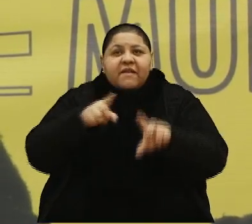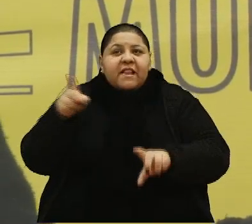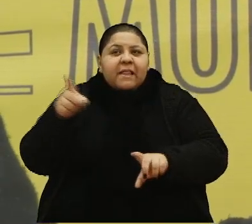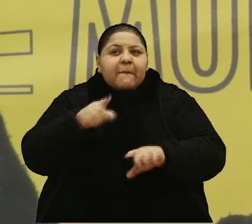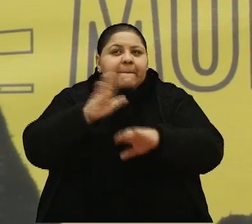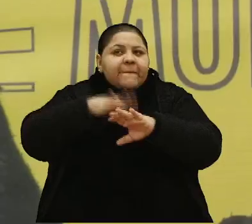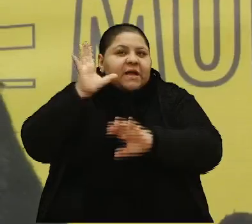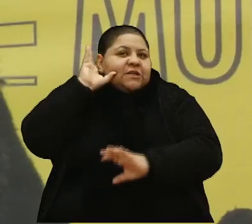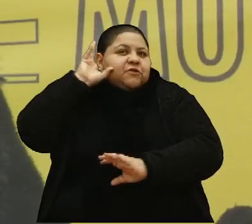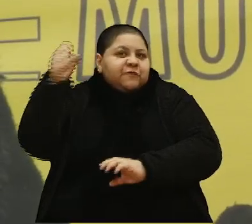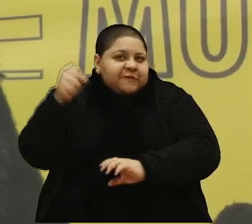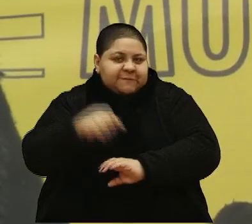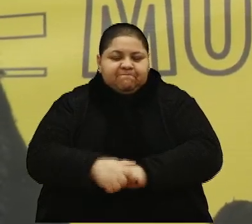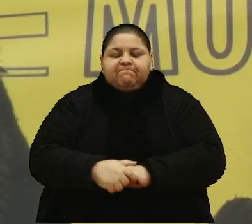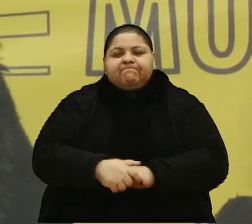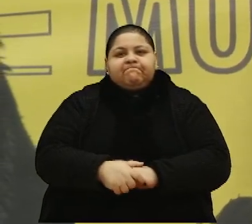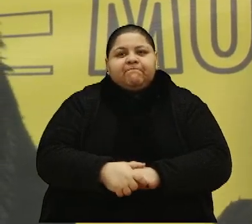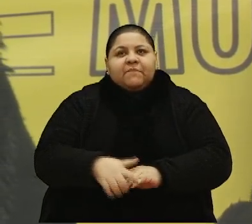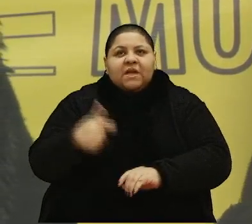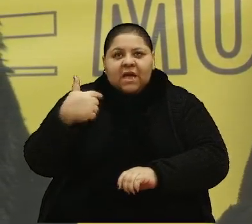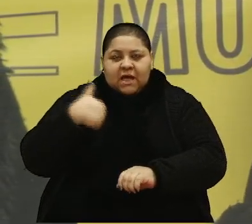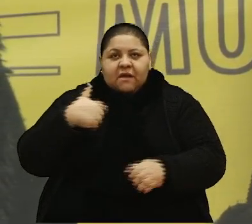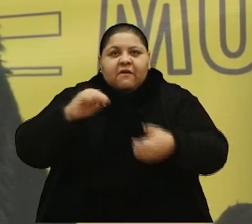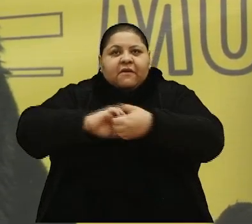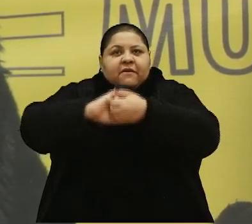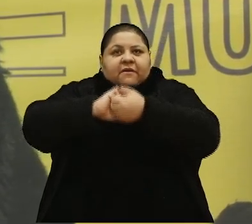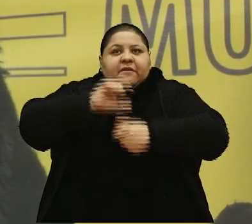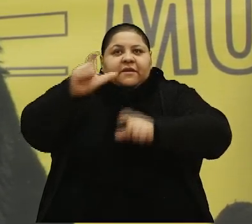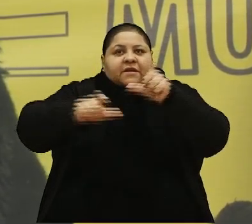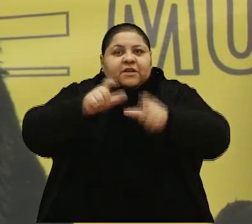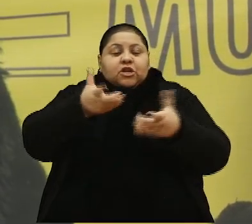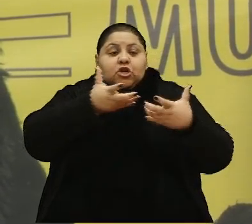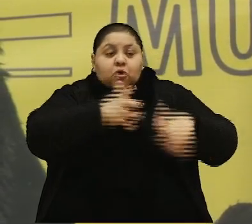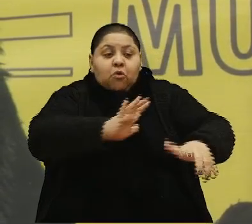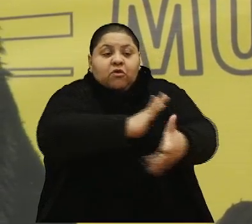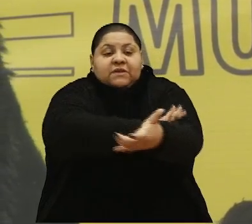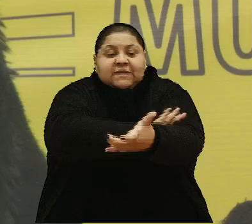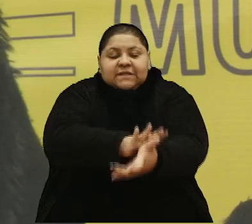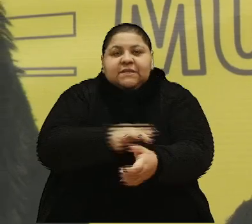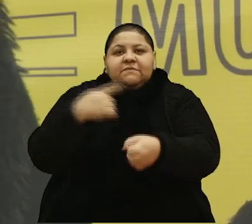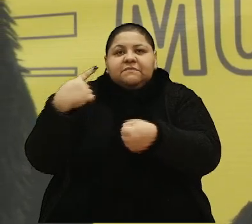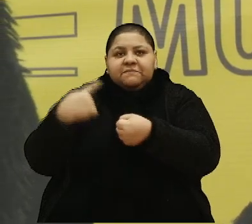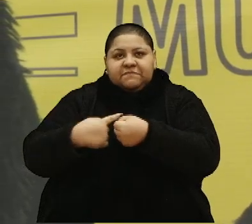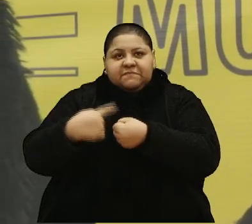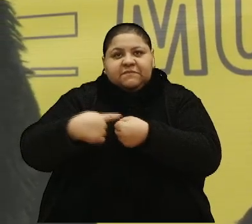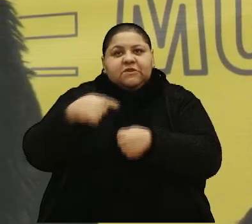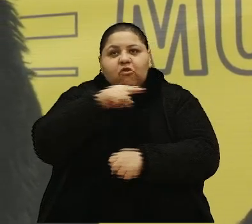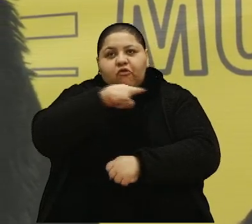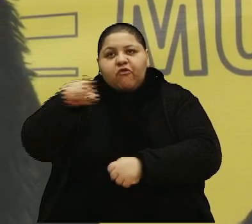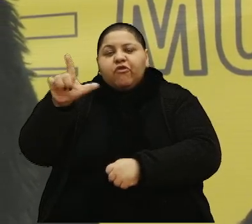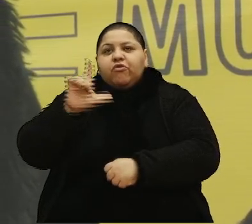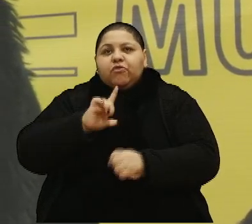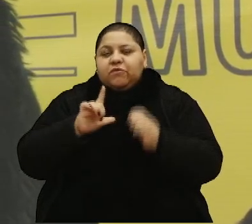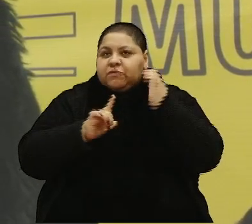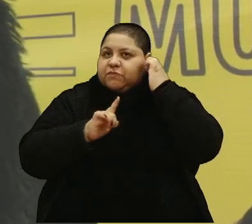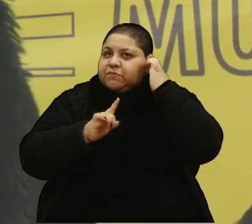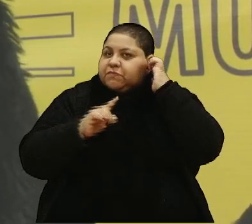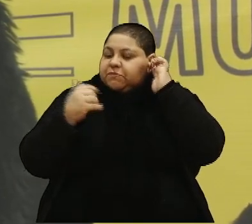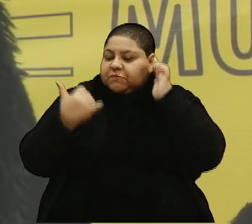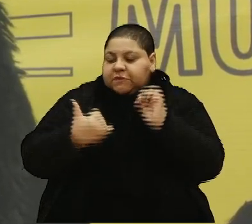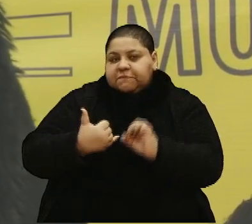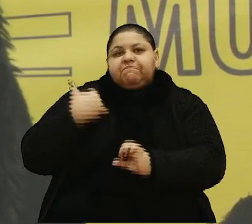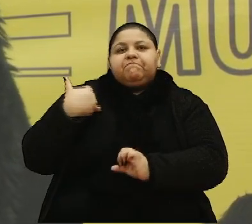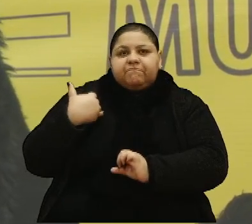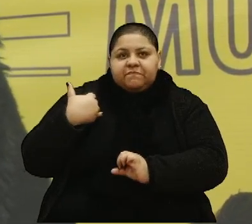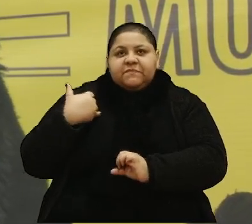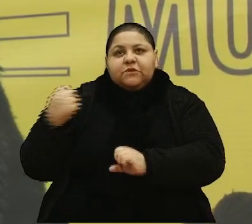ouvida. Então, eu saúdo as pessoas antirracistas dessa cidade. Vocês têm totalmente o orgulho,